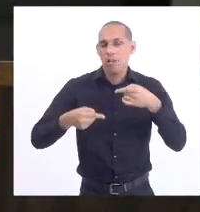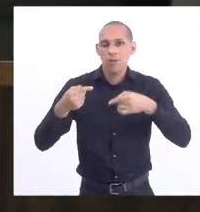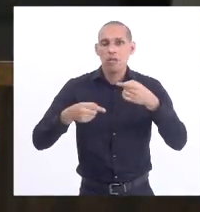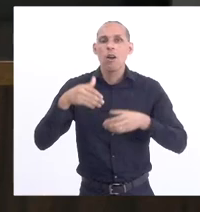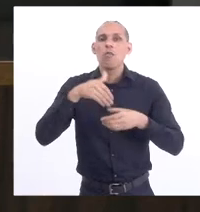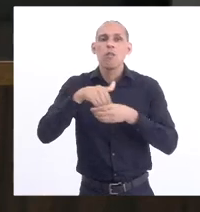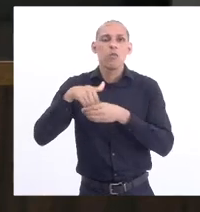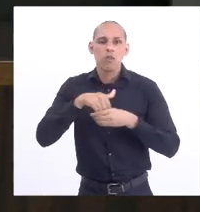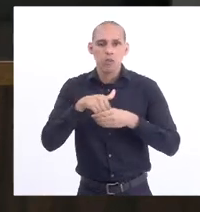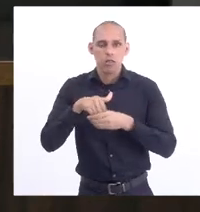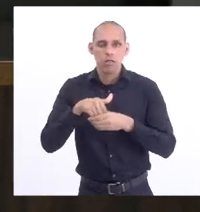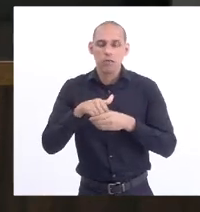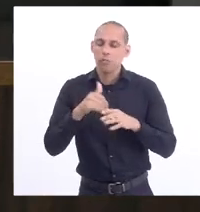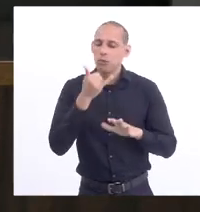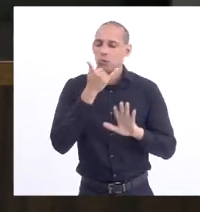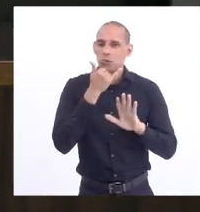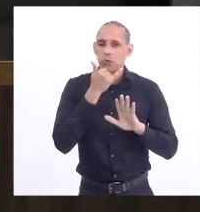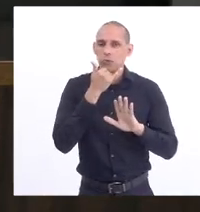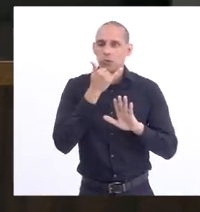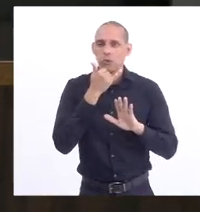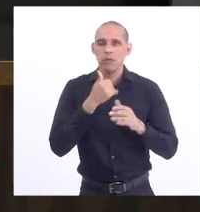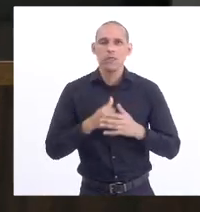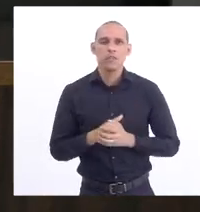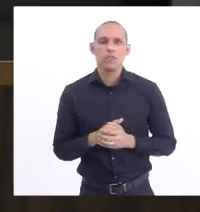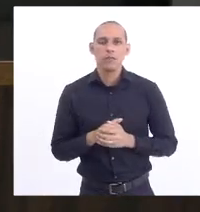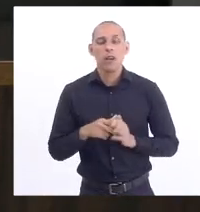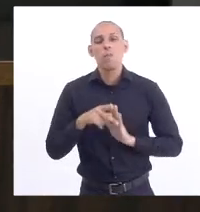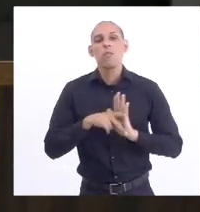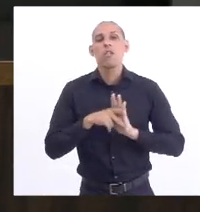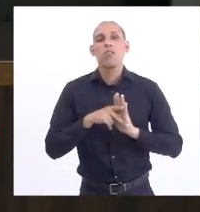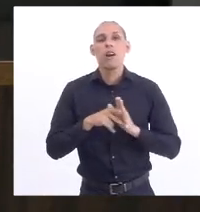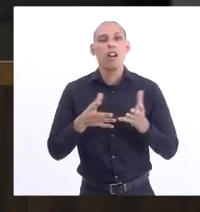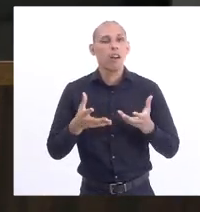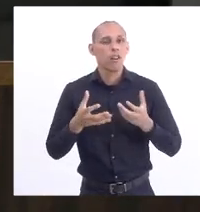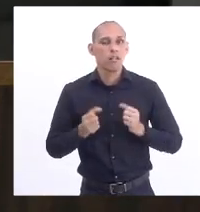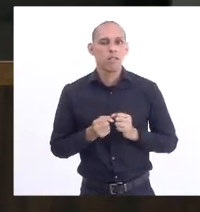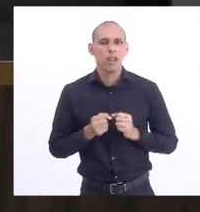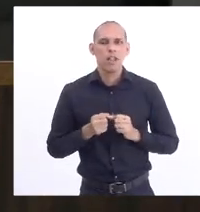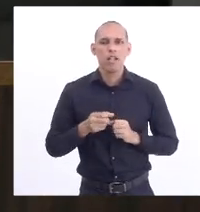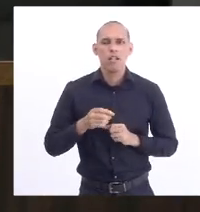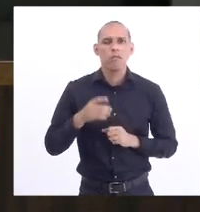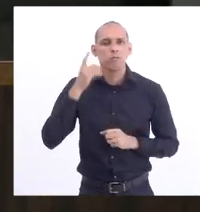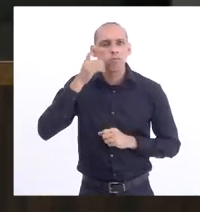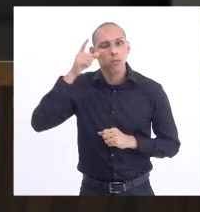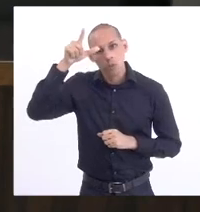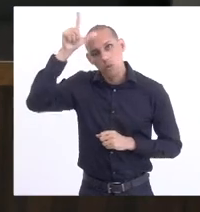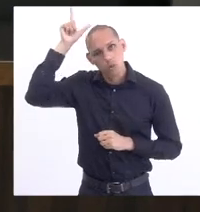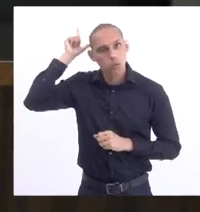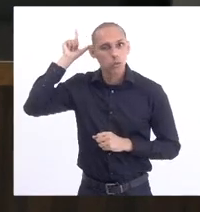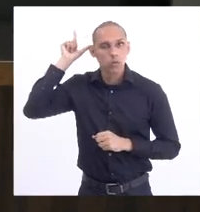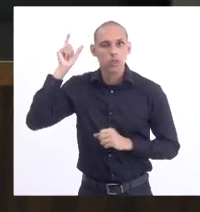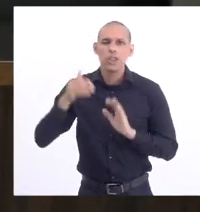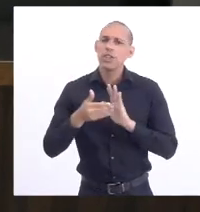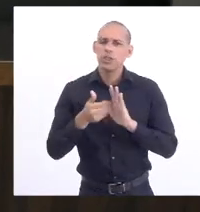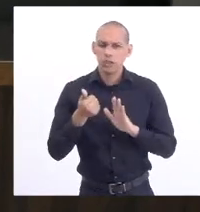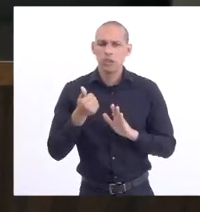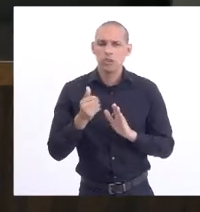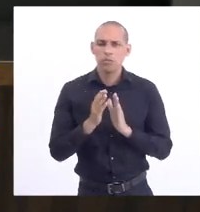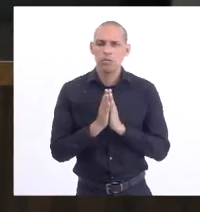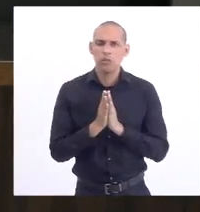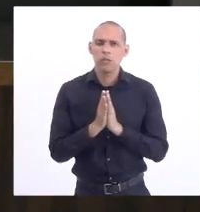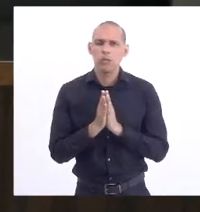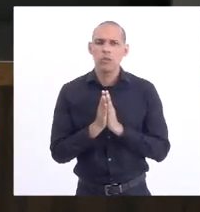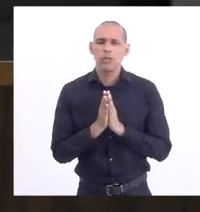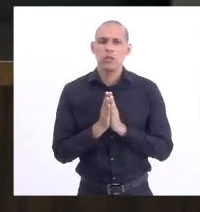votação. Perdão. O projeto recebeu. Deputado Luiz, retira e no segundo a